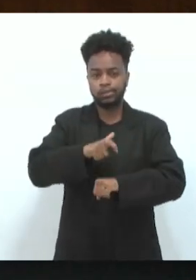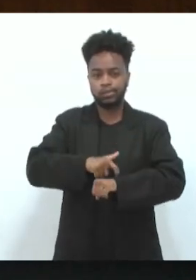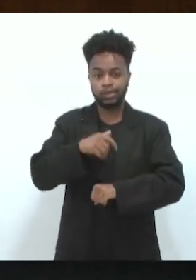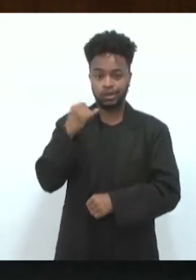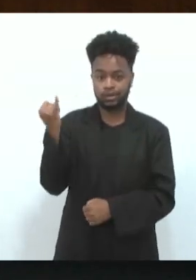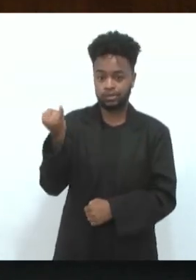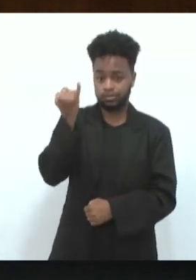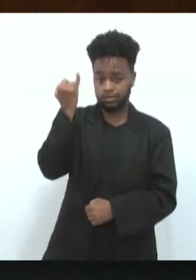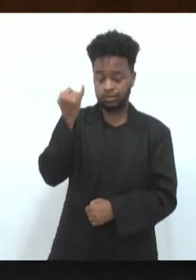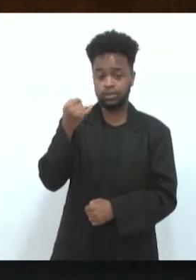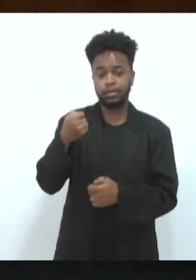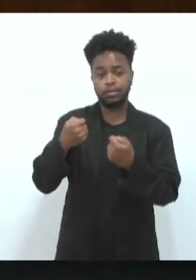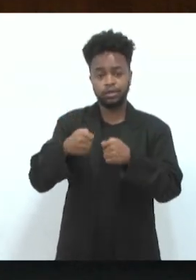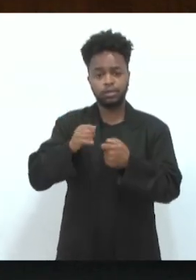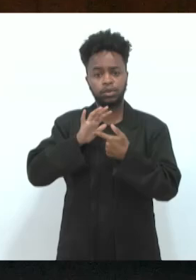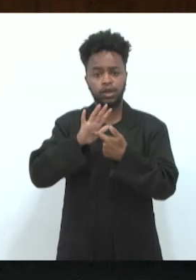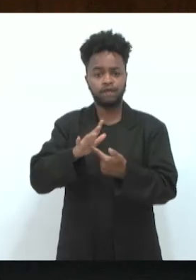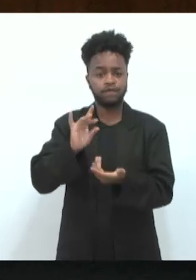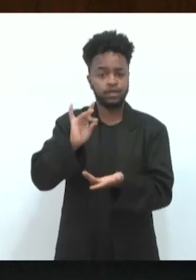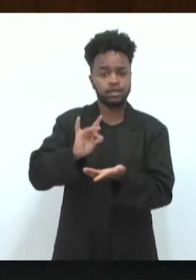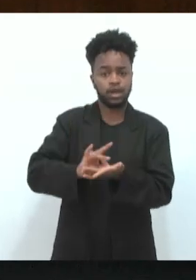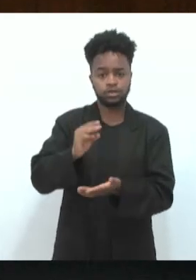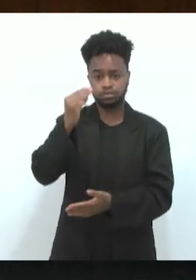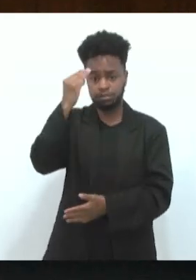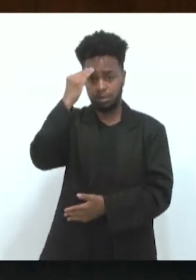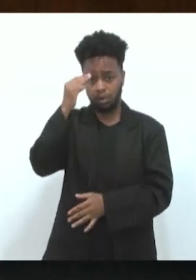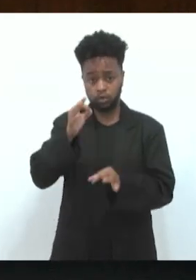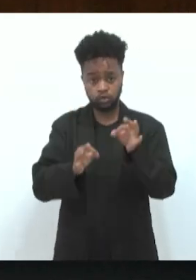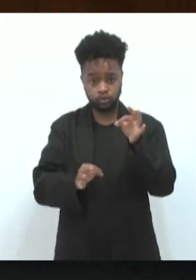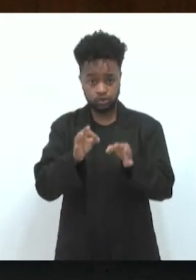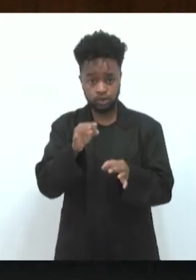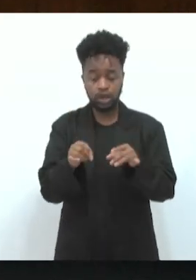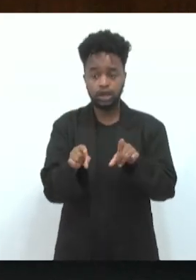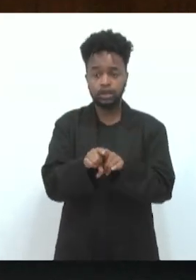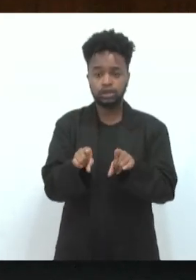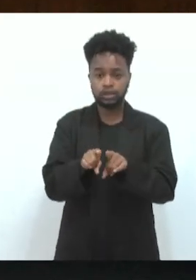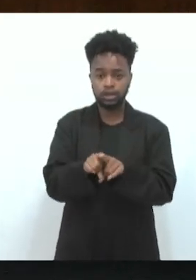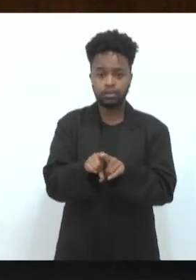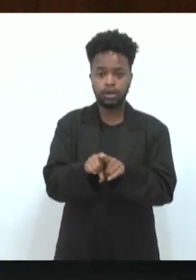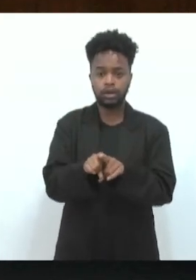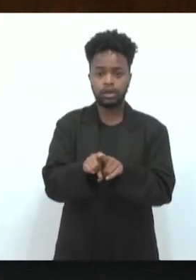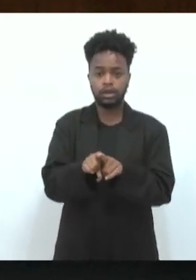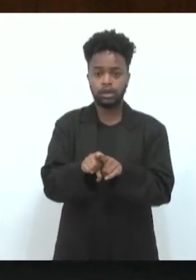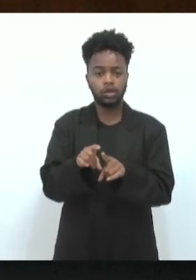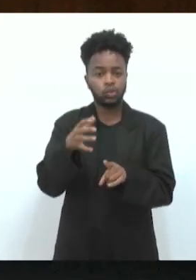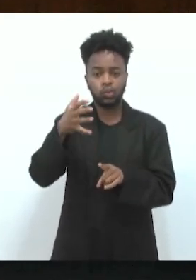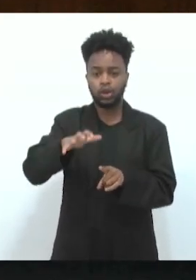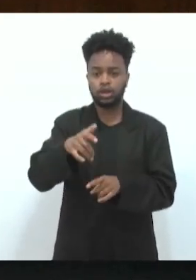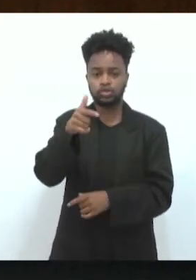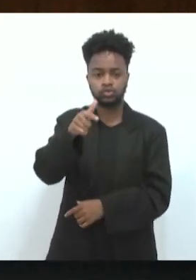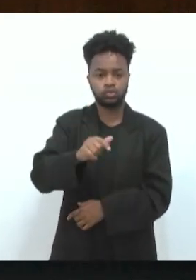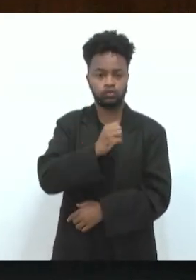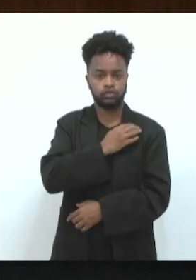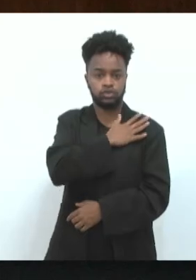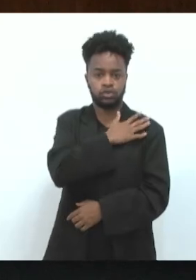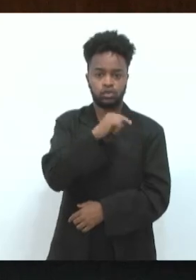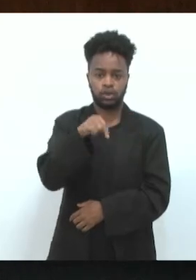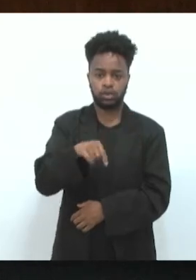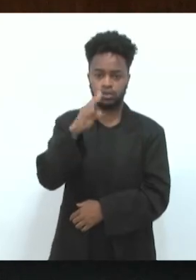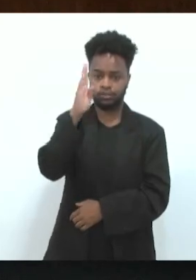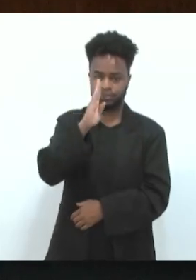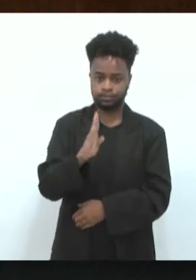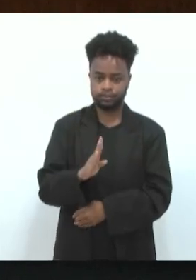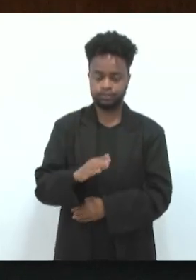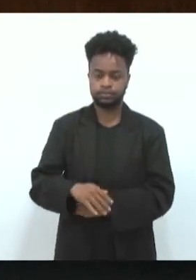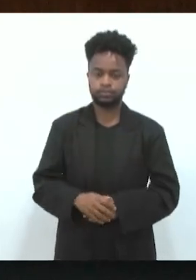importante, por verdade, memória, justiça e por ditadura nunca mais nesse país.